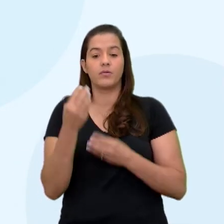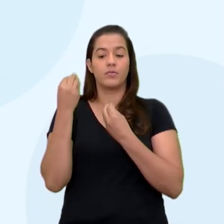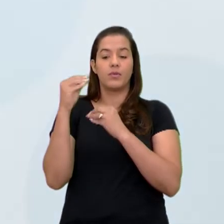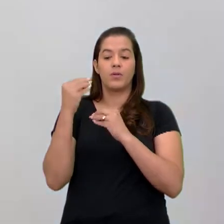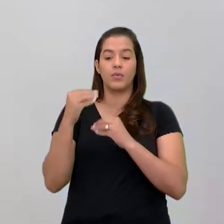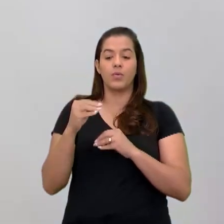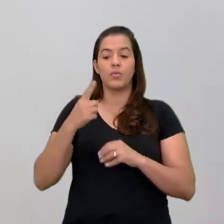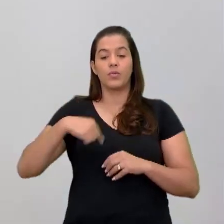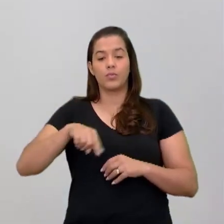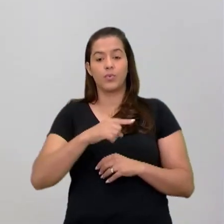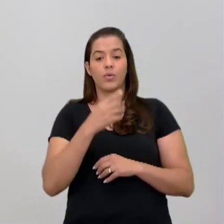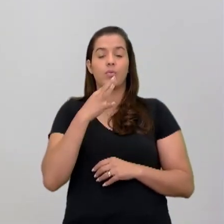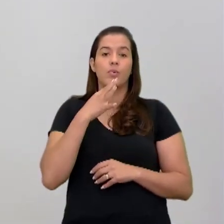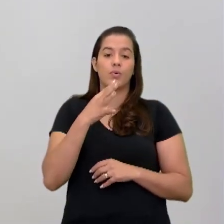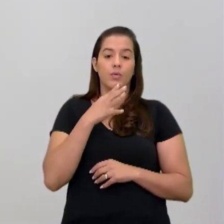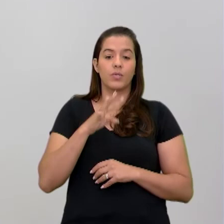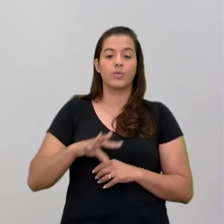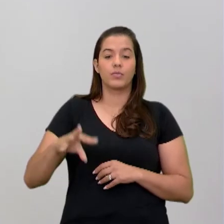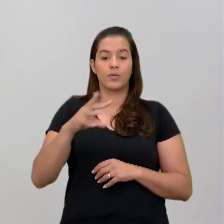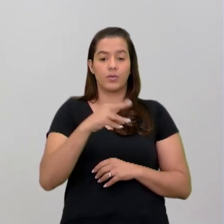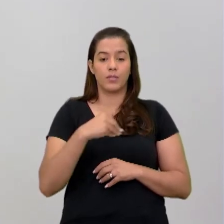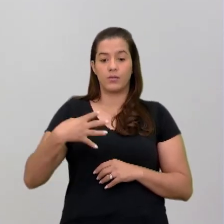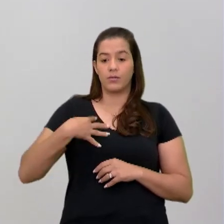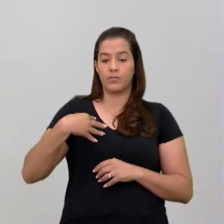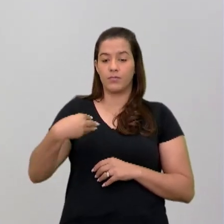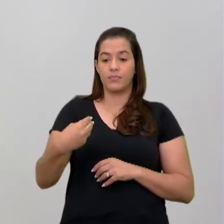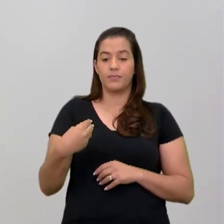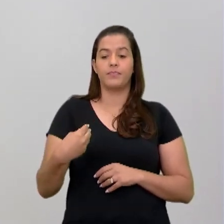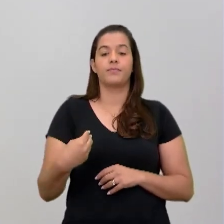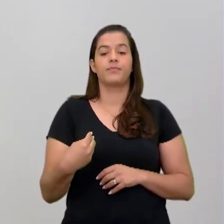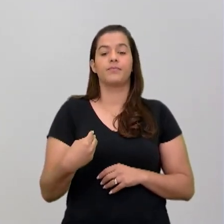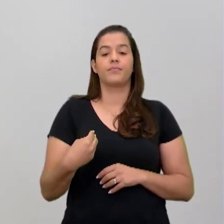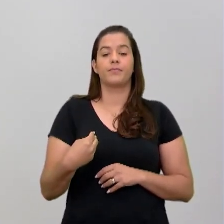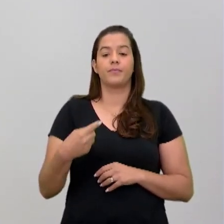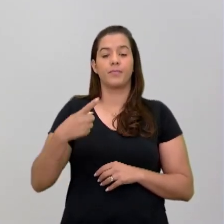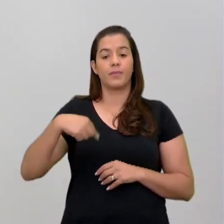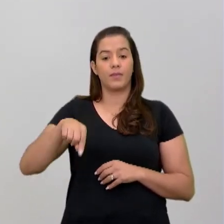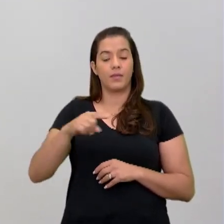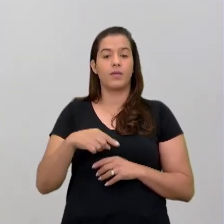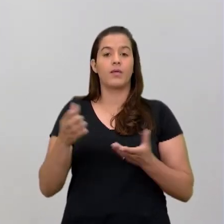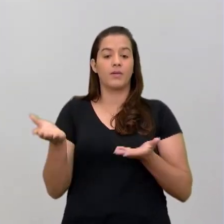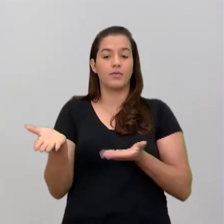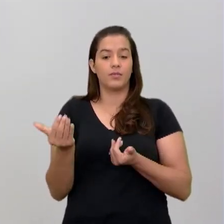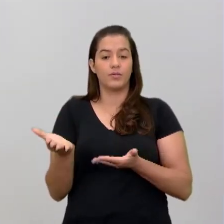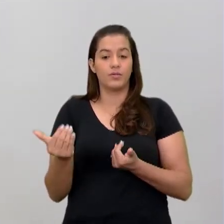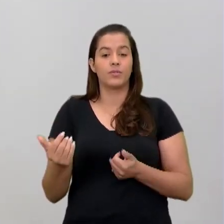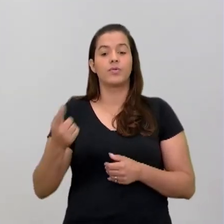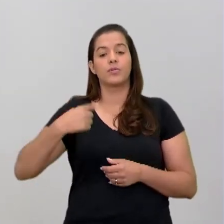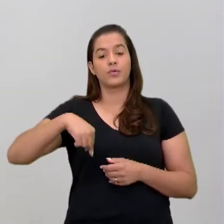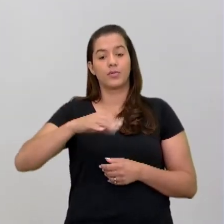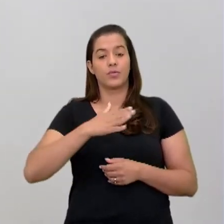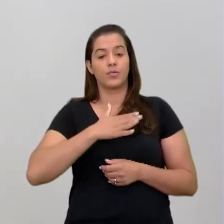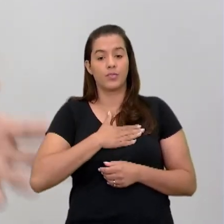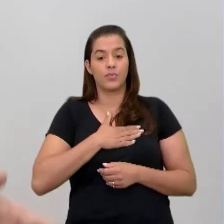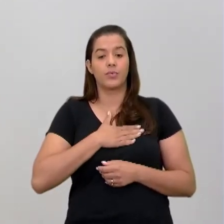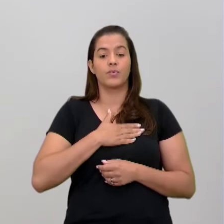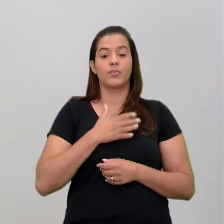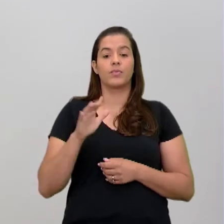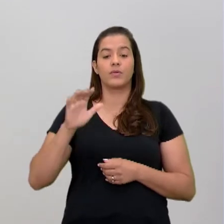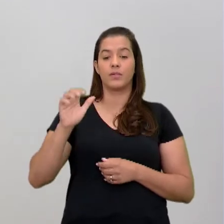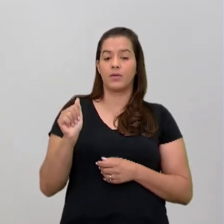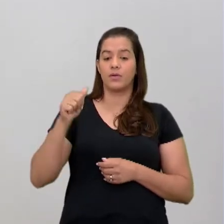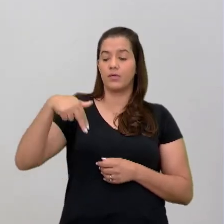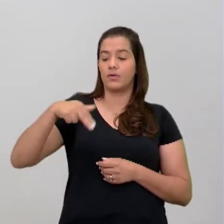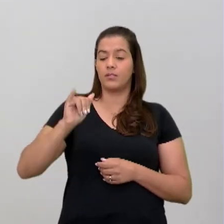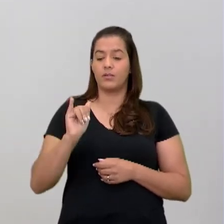testemunha doméstica, porque eu tenho um filho praticamente adolescente que adora o tal dos